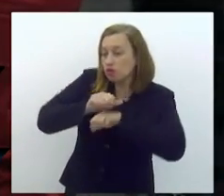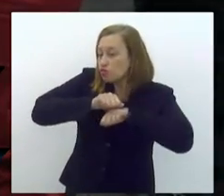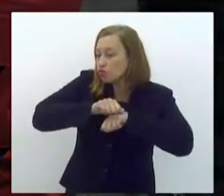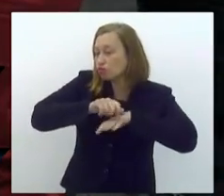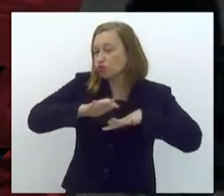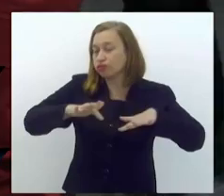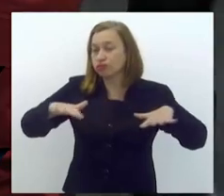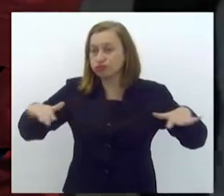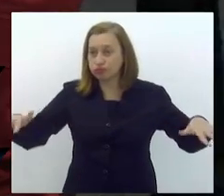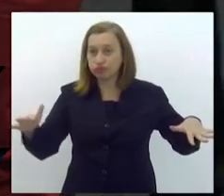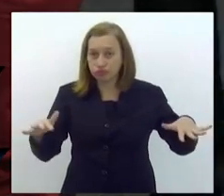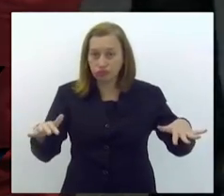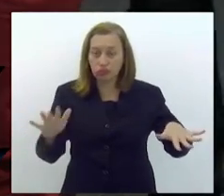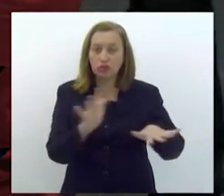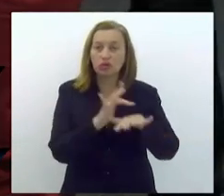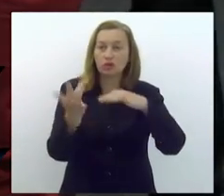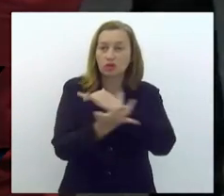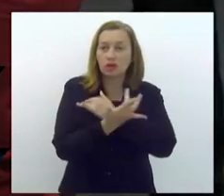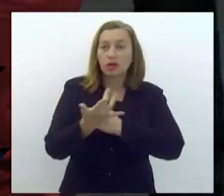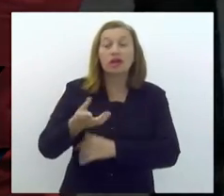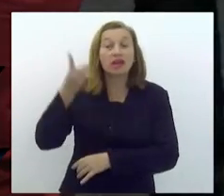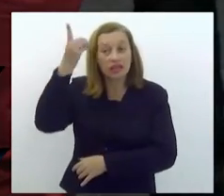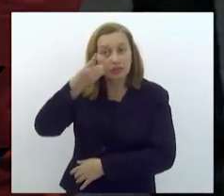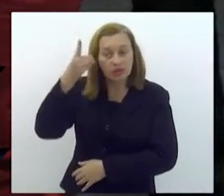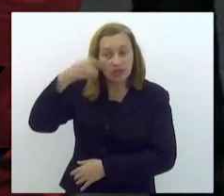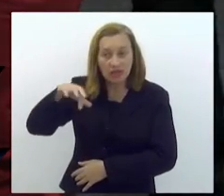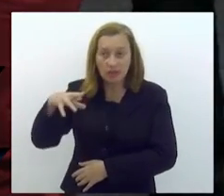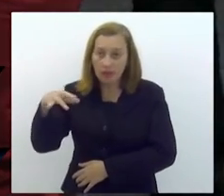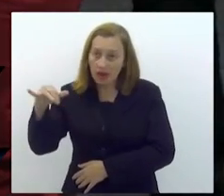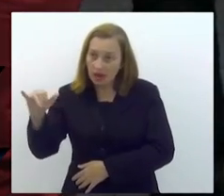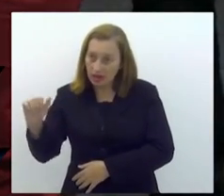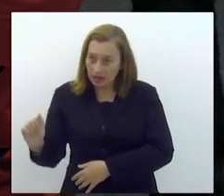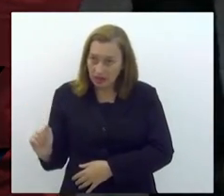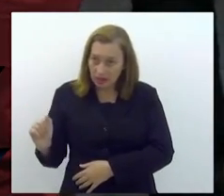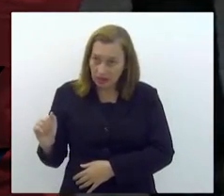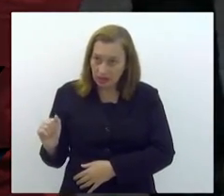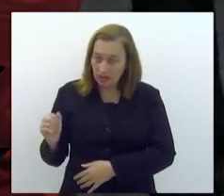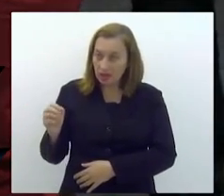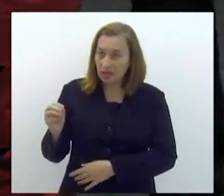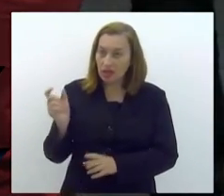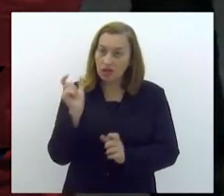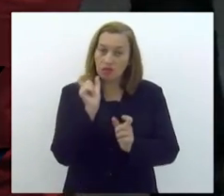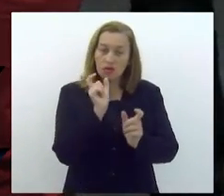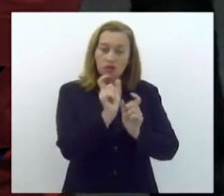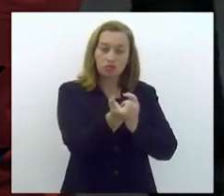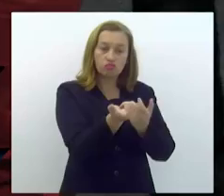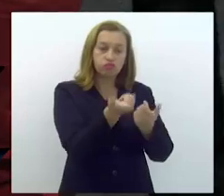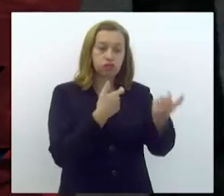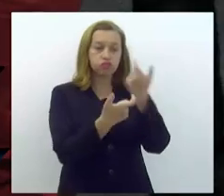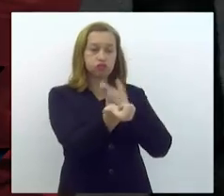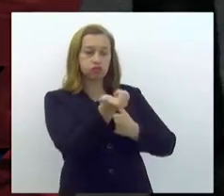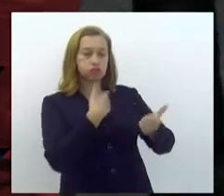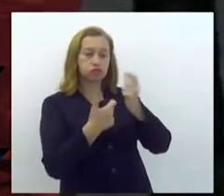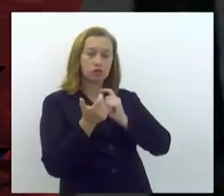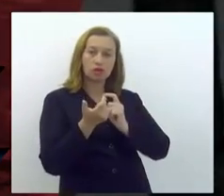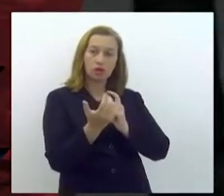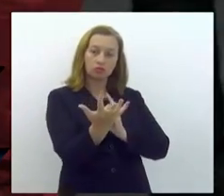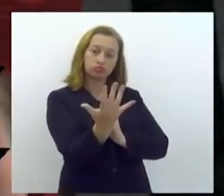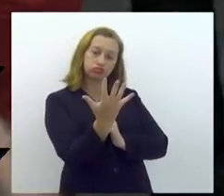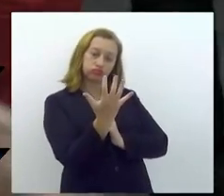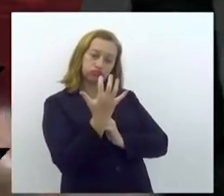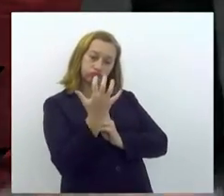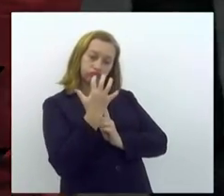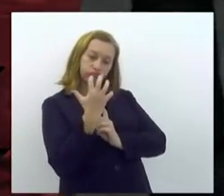nas redes sociais em que a deputada Marina é hostilizada agredida em intimidada por um grupo de